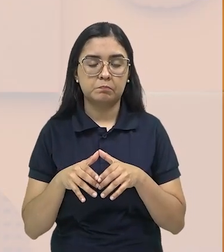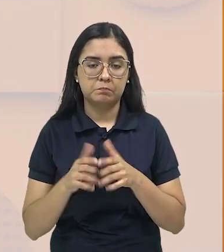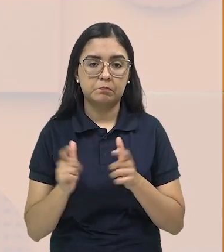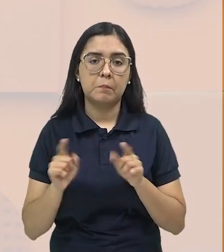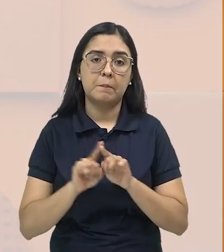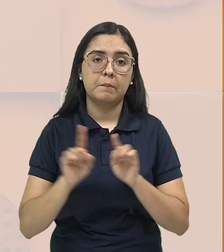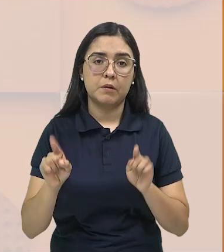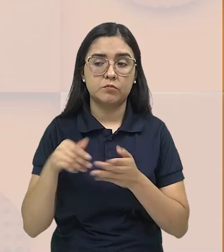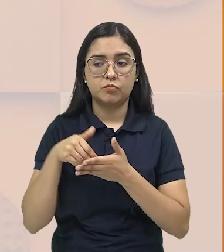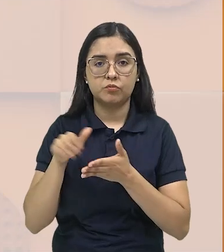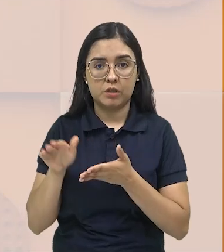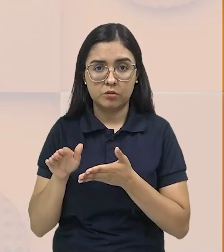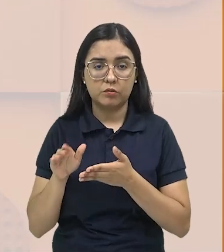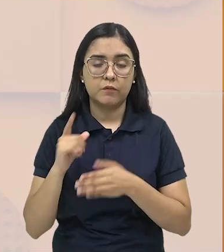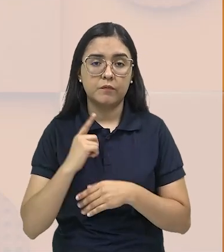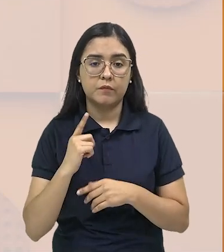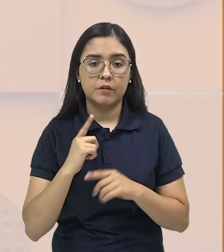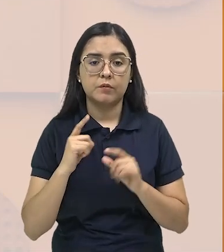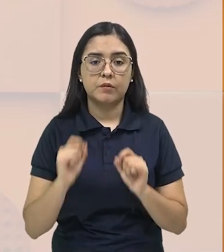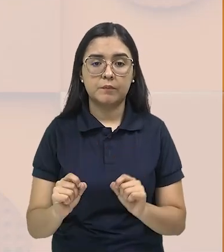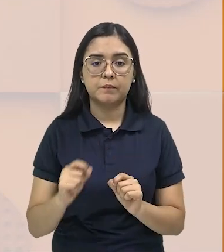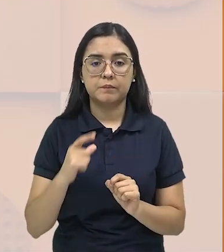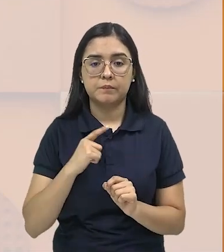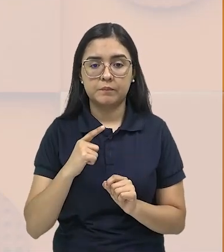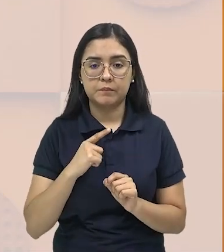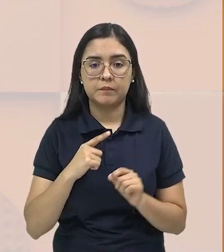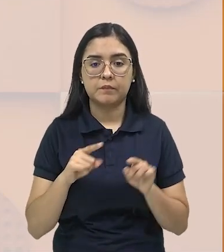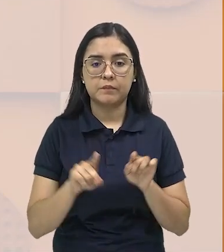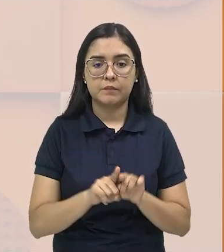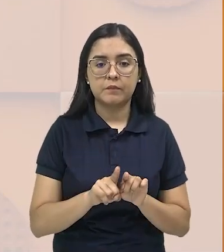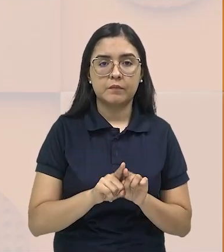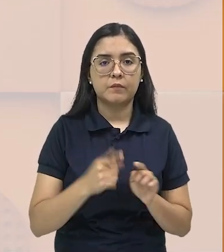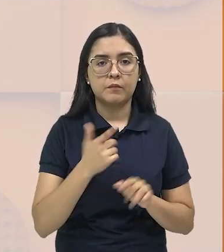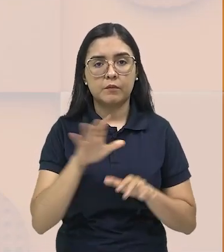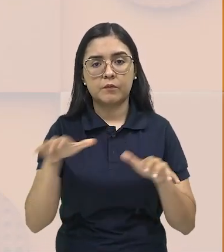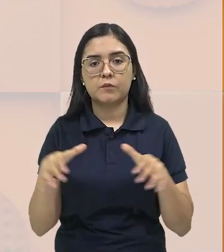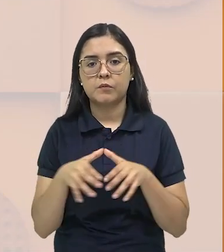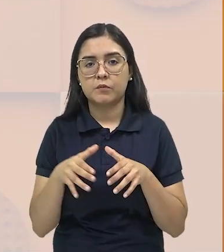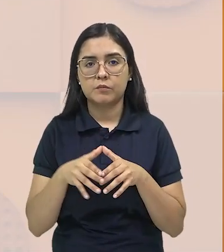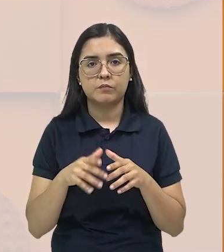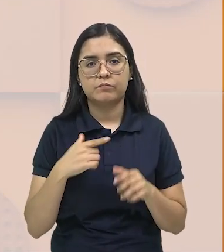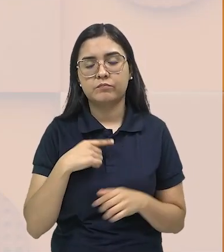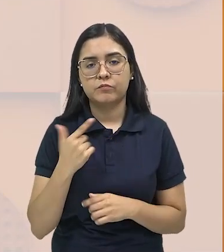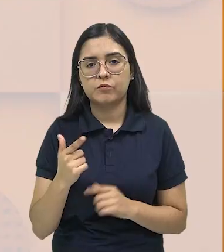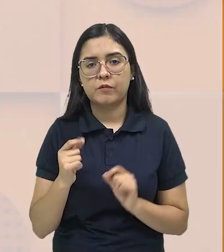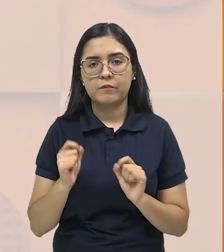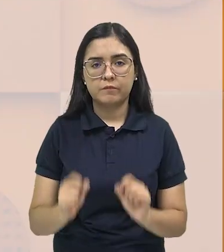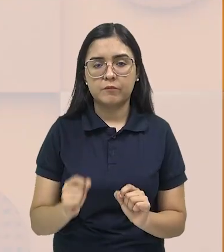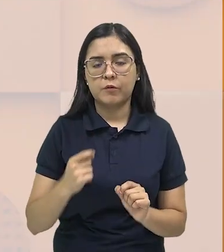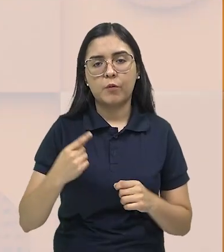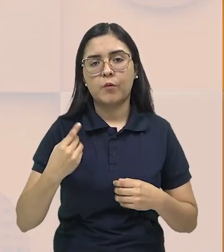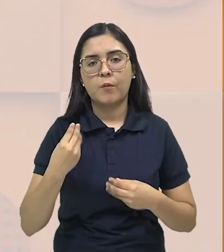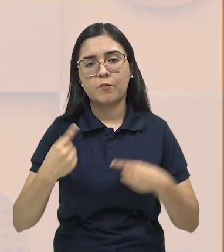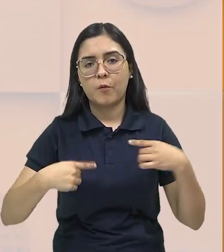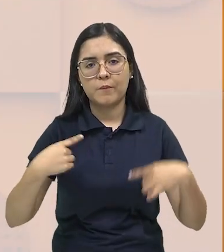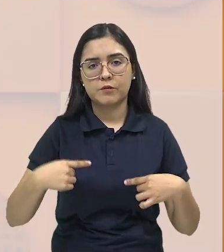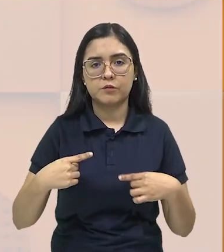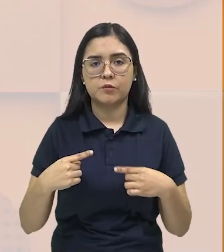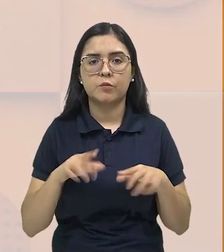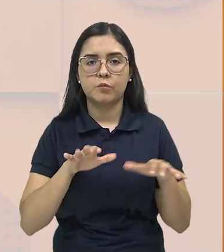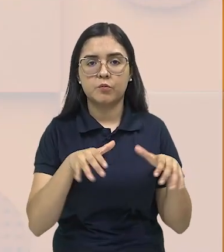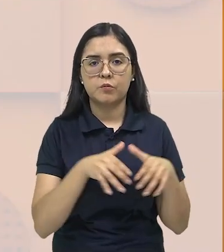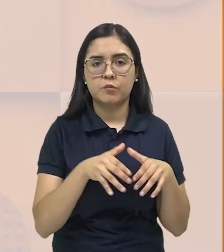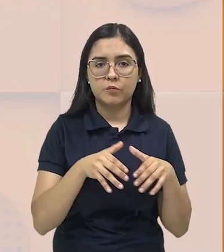medida que ela saiu, nós vamos ter a presença dos capuchinhos, dos franciscanos, mas que não tinham muita força, não tinham como competir com